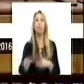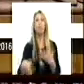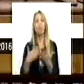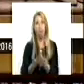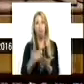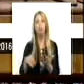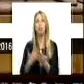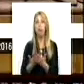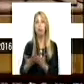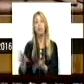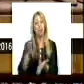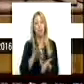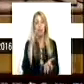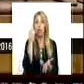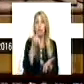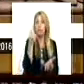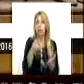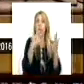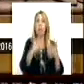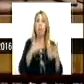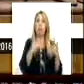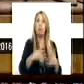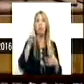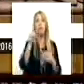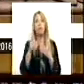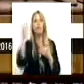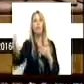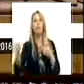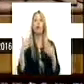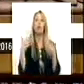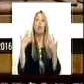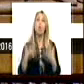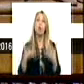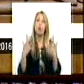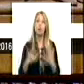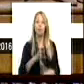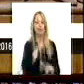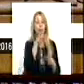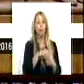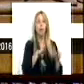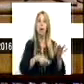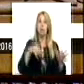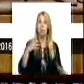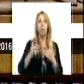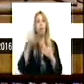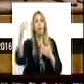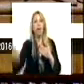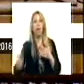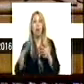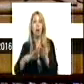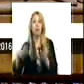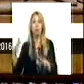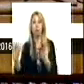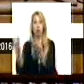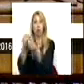propostas, tanto em sede de especialidade do orçamento como fora do orçamento, tanto dentro da Assembleia como fora da Assembleia, junto